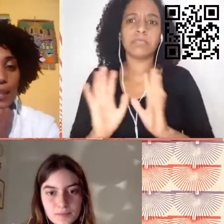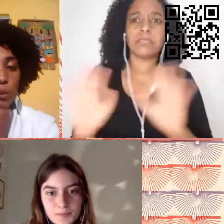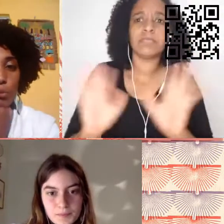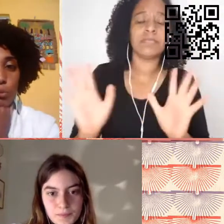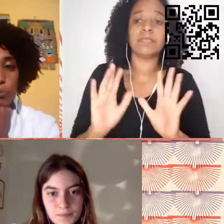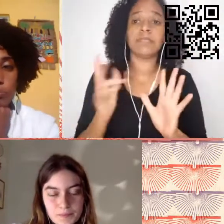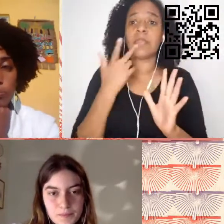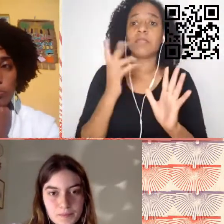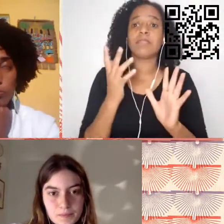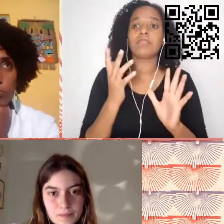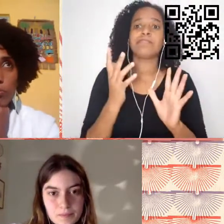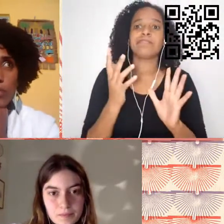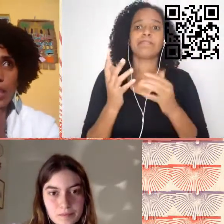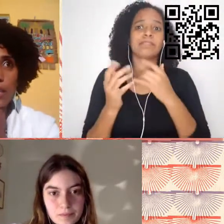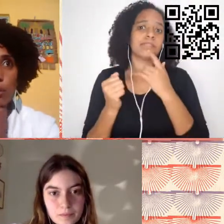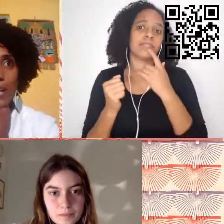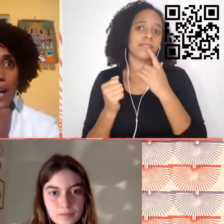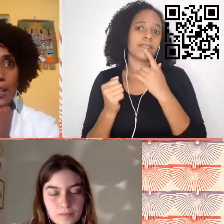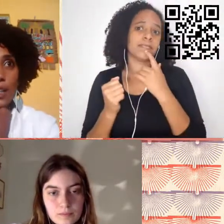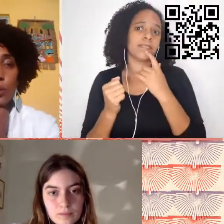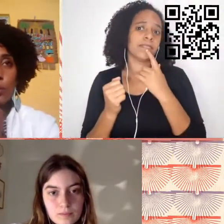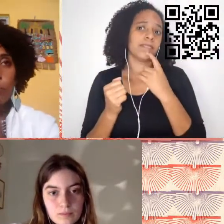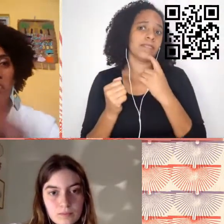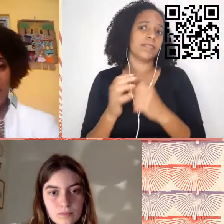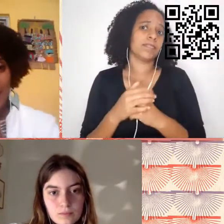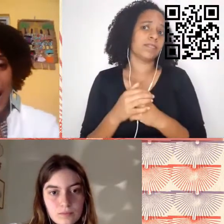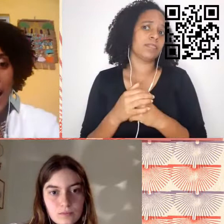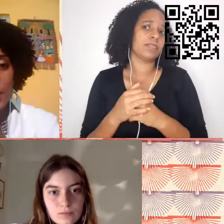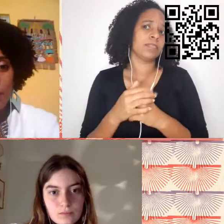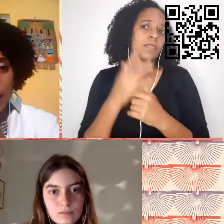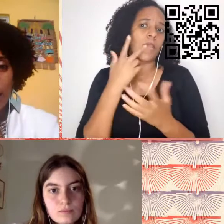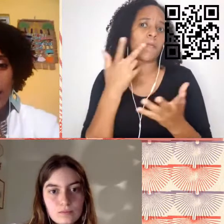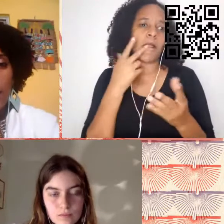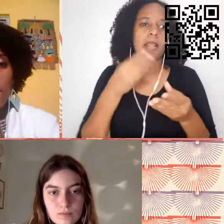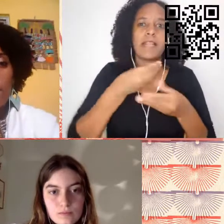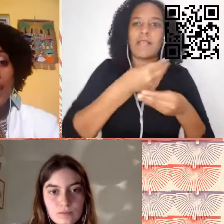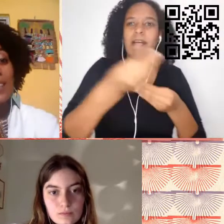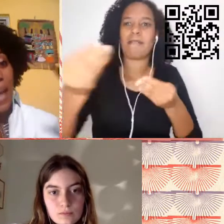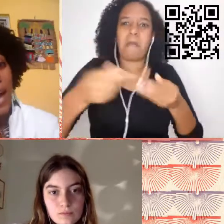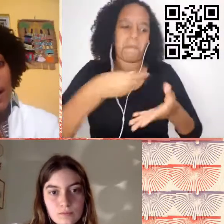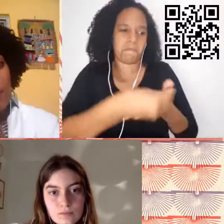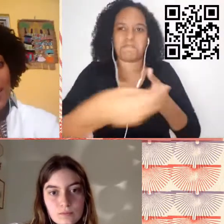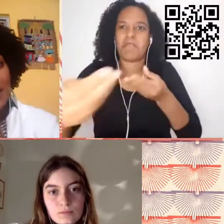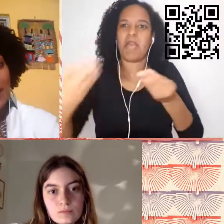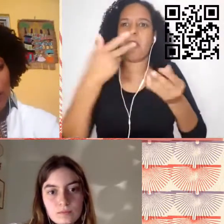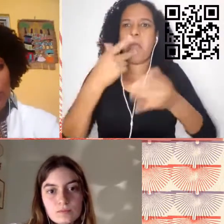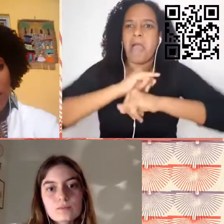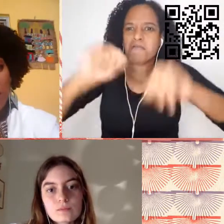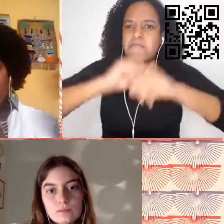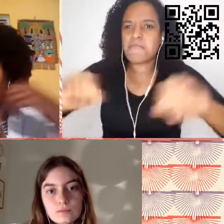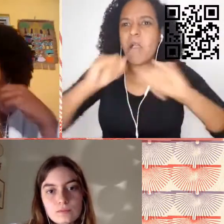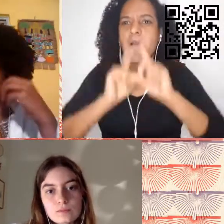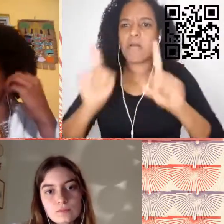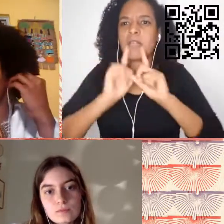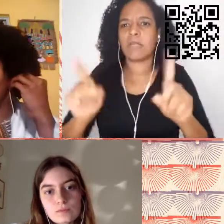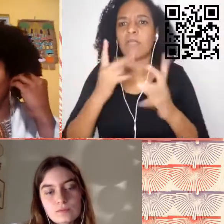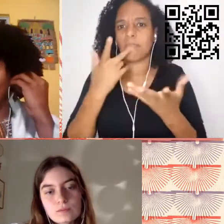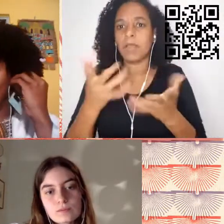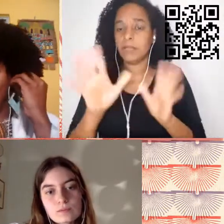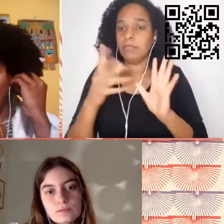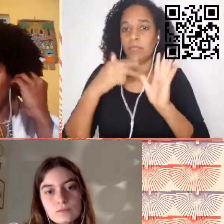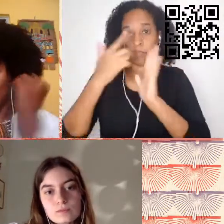é tão nesse lugar do panfletário, né? Mas que é uma descrição de uma revolta.